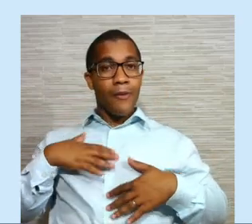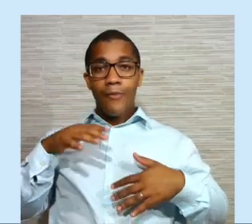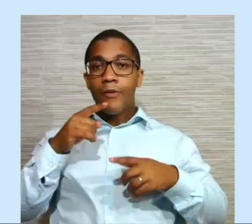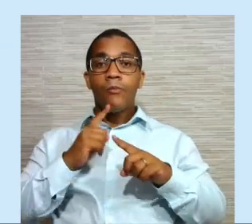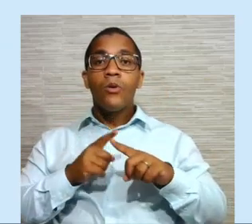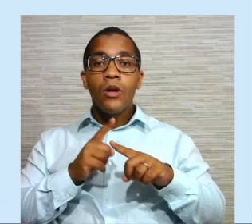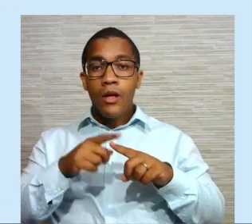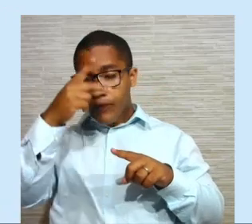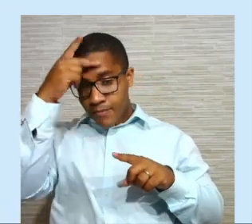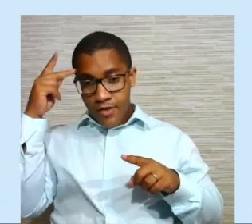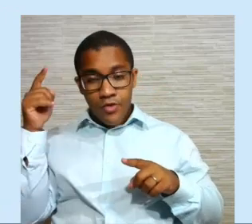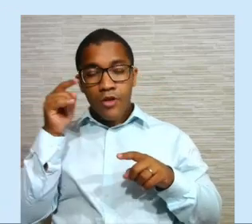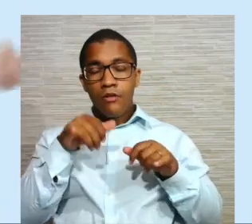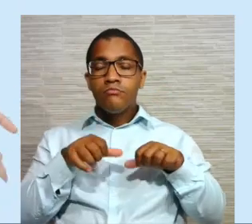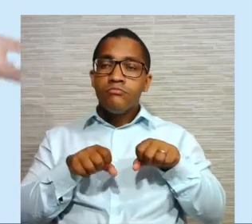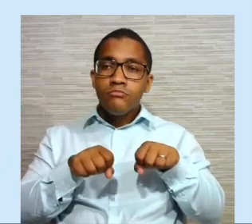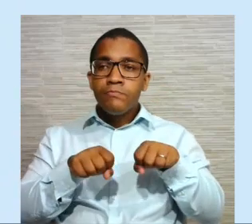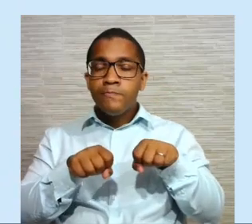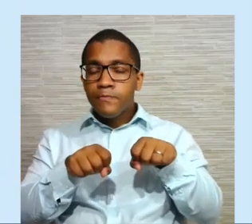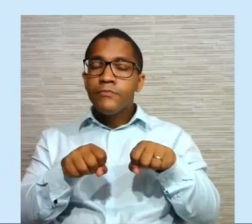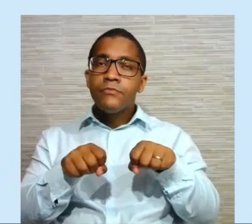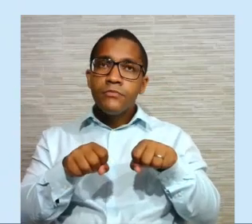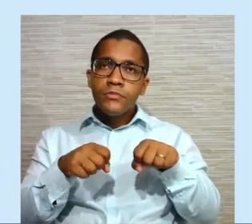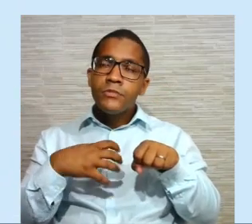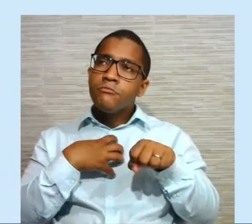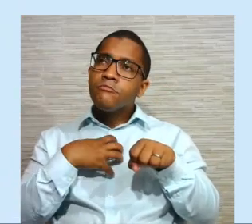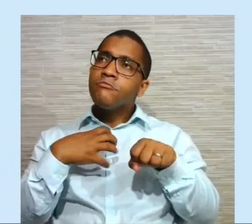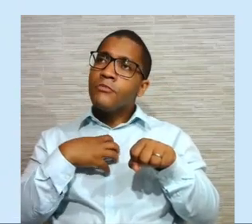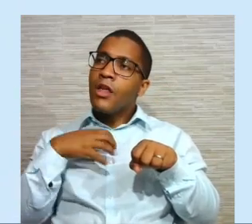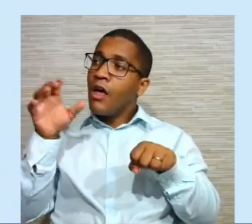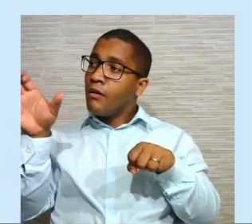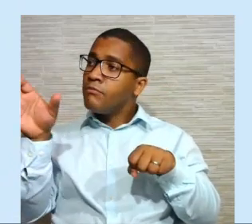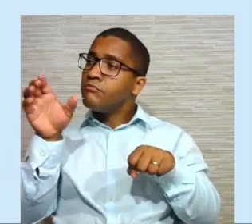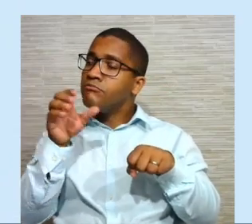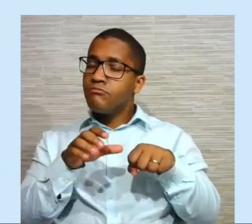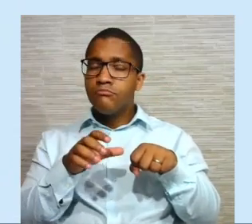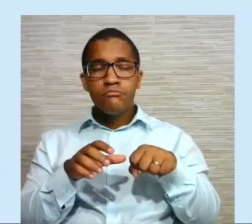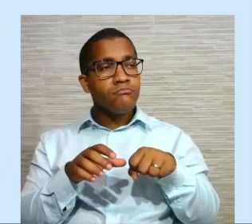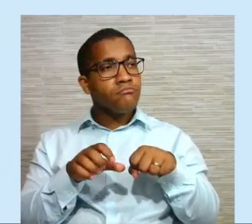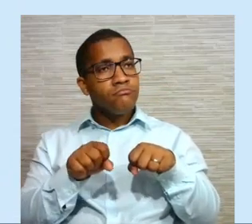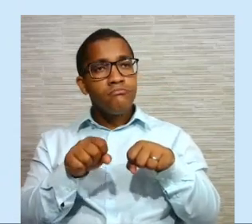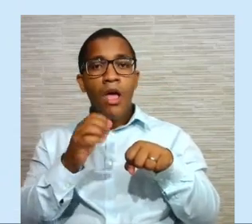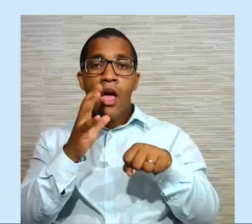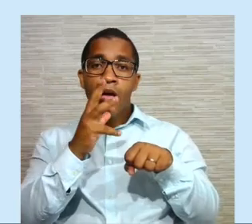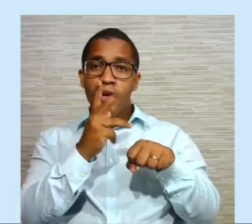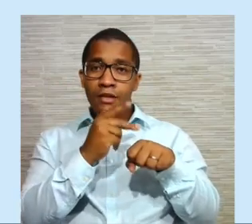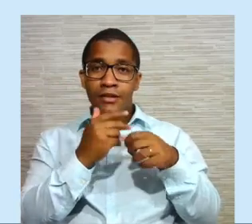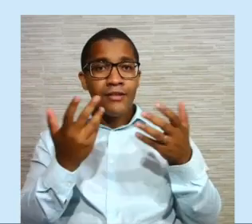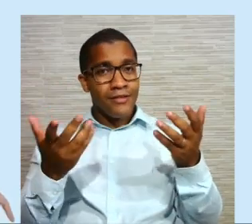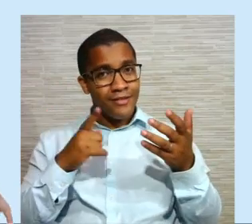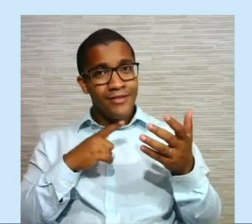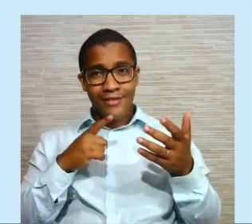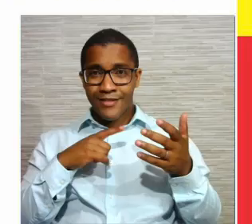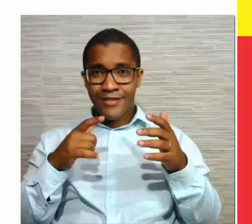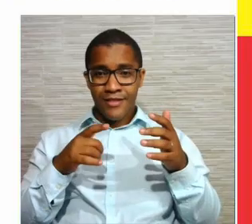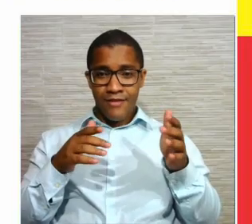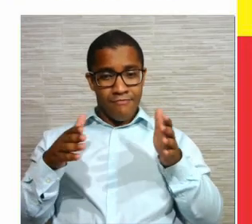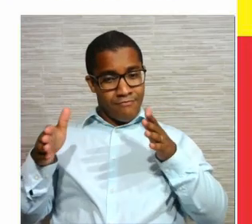à vontade, demorar mais lá e comprar mais coisas. Então, assim, ela vai ser usada em vários momentos da nossa